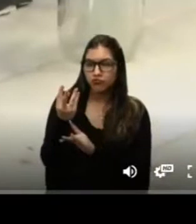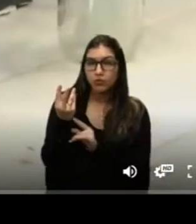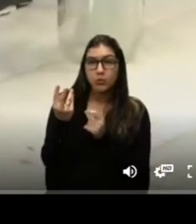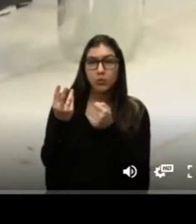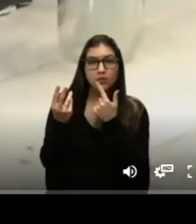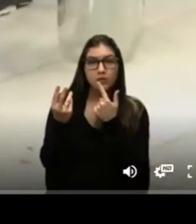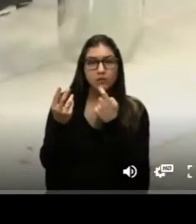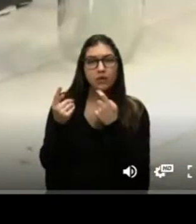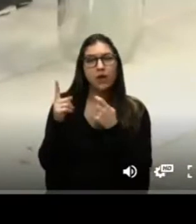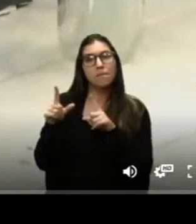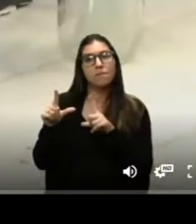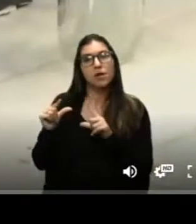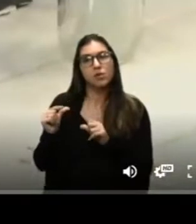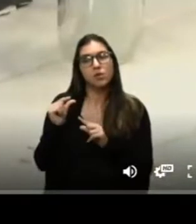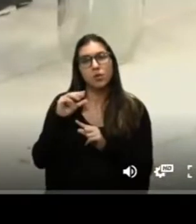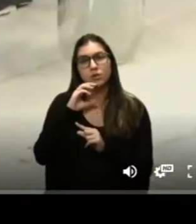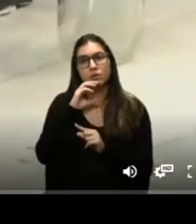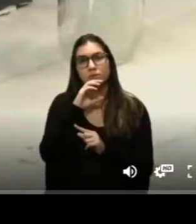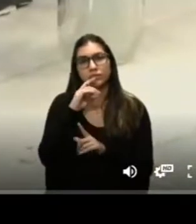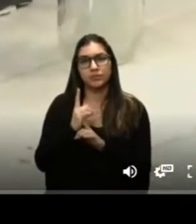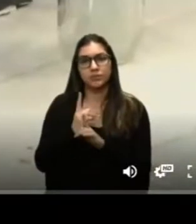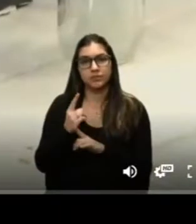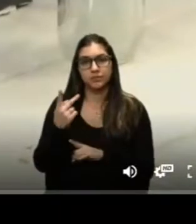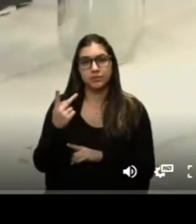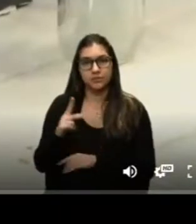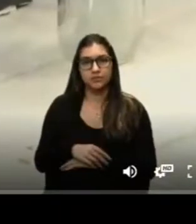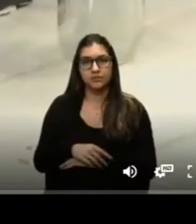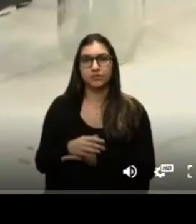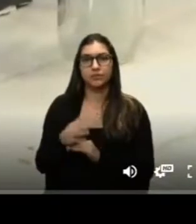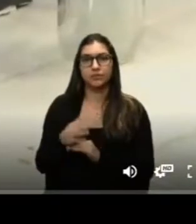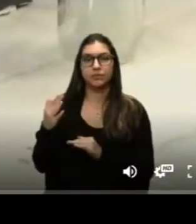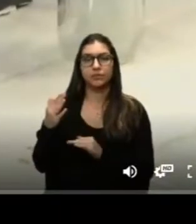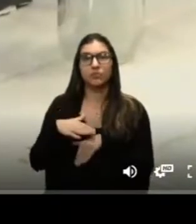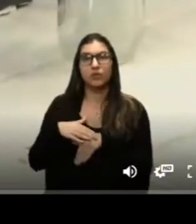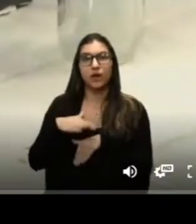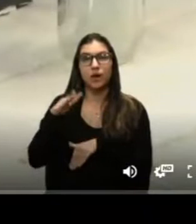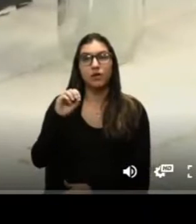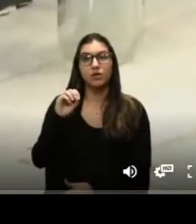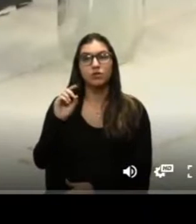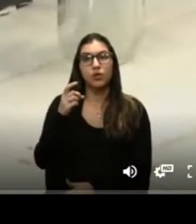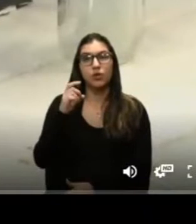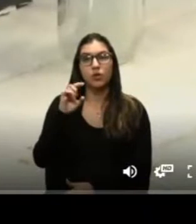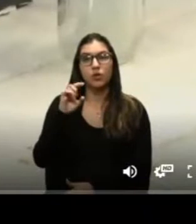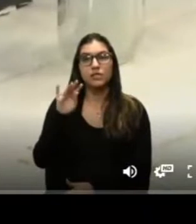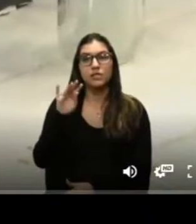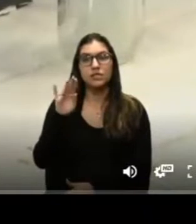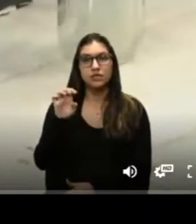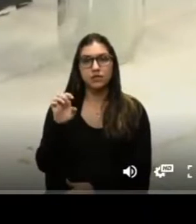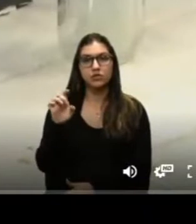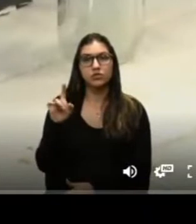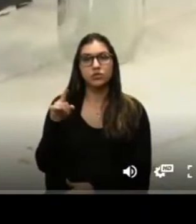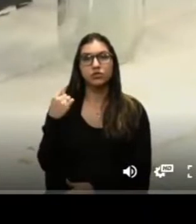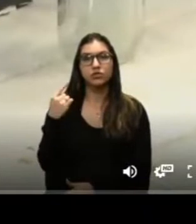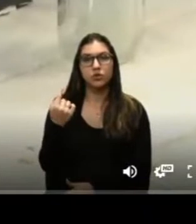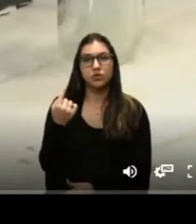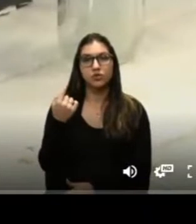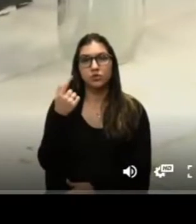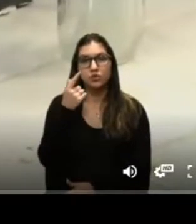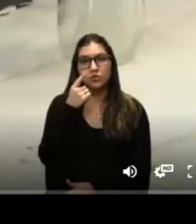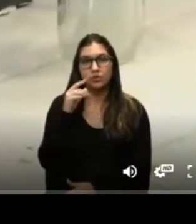a temperatura que ele vai encontrar. Então, na região mais oxidante do bico de Bunsen, nós vamos então